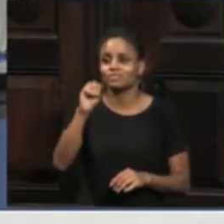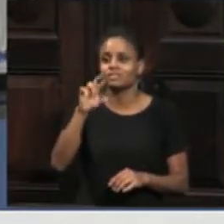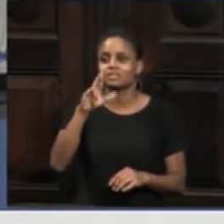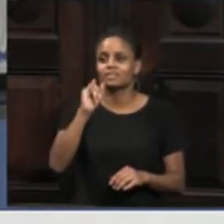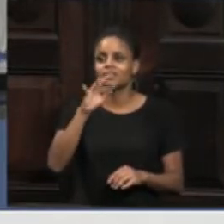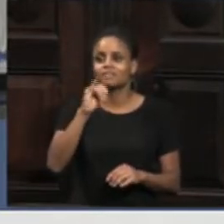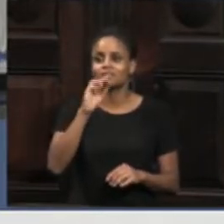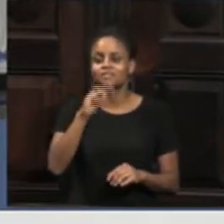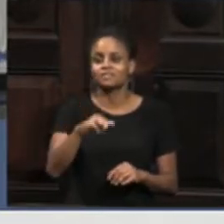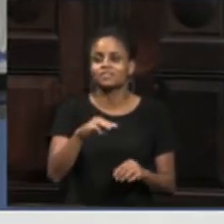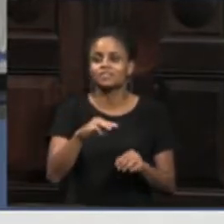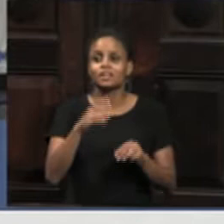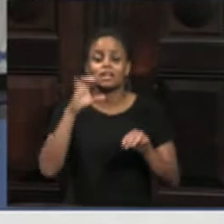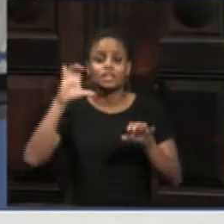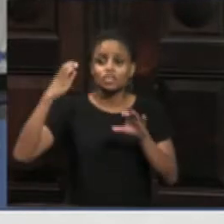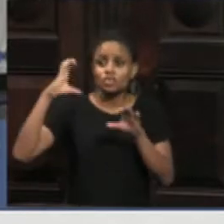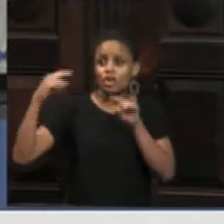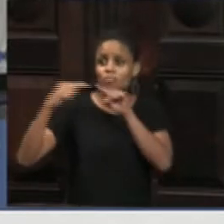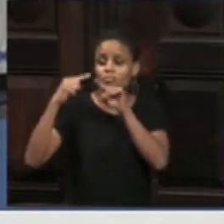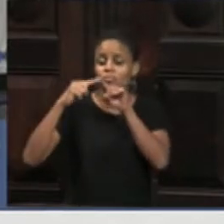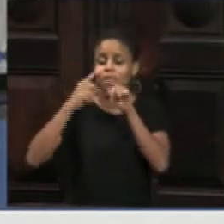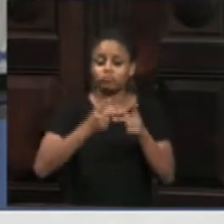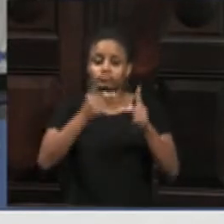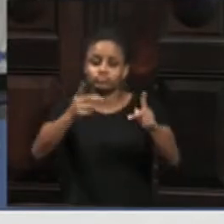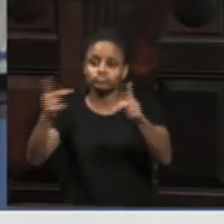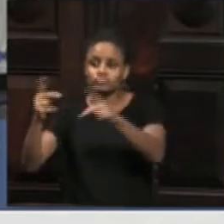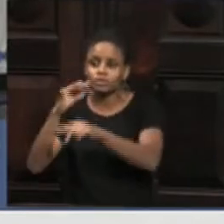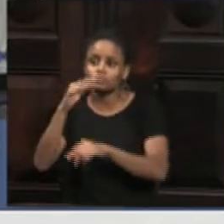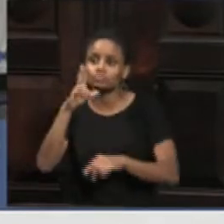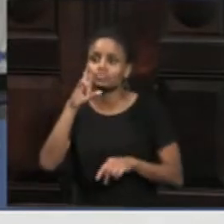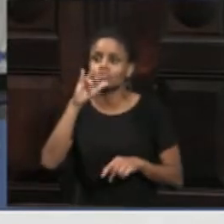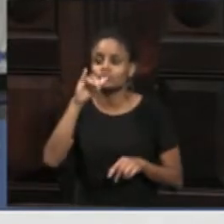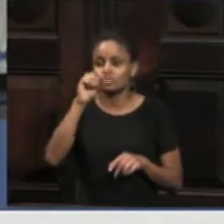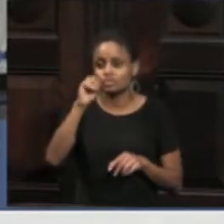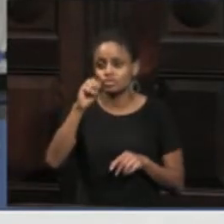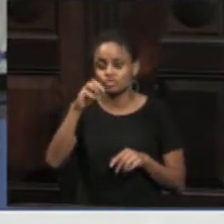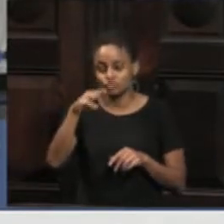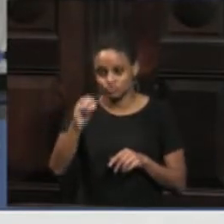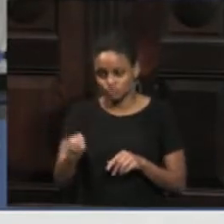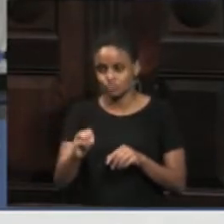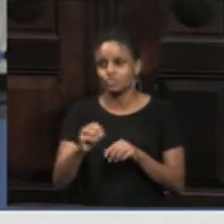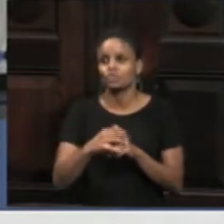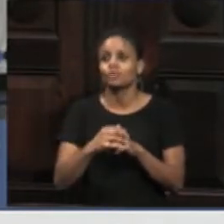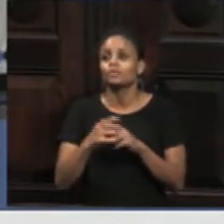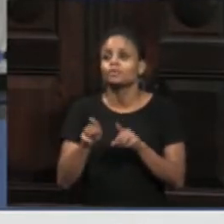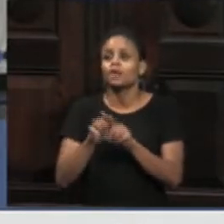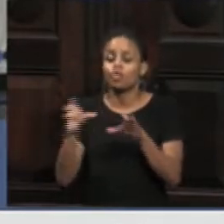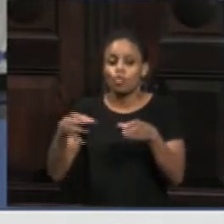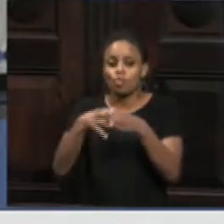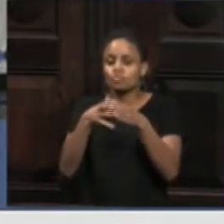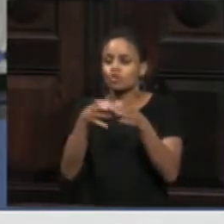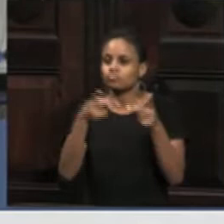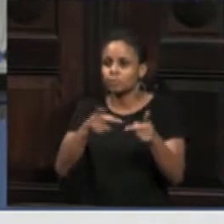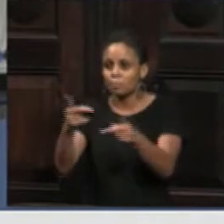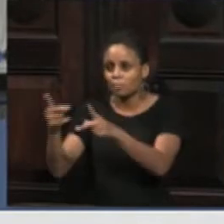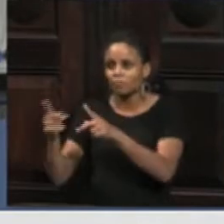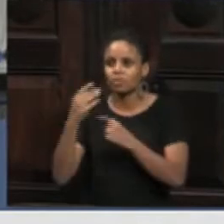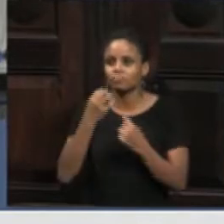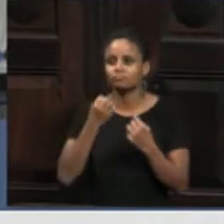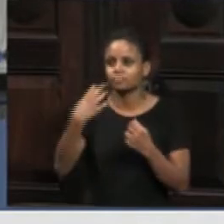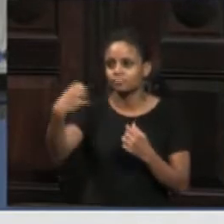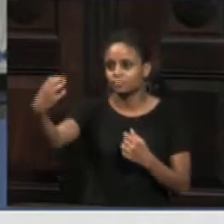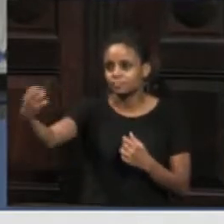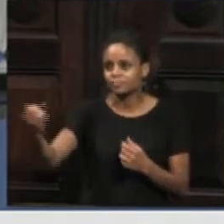como município de interesse turístico. Parecer das comissões de Constituição e Justiça pela juridicidade, de turismo favorável, de assuntos municipais e